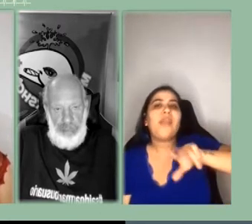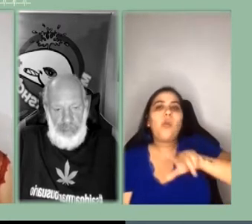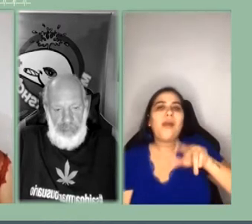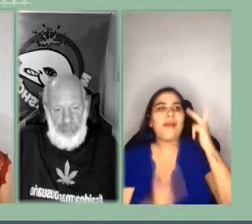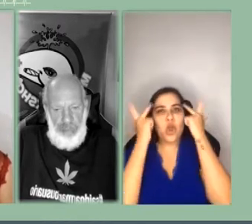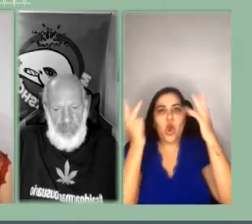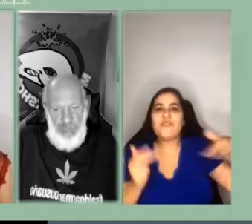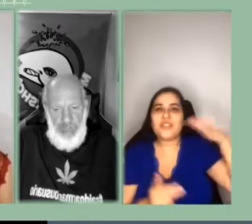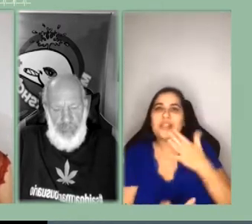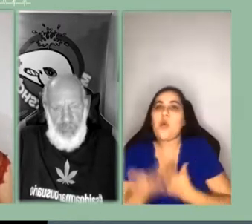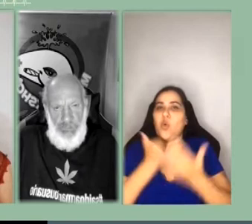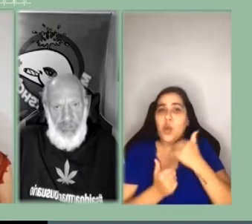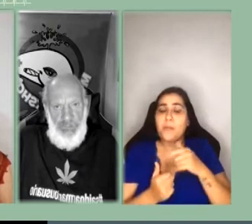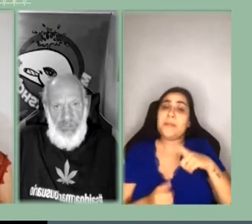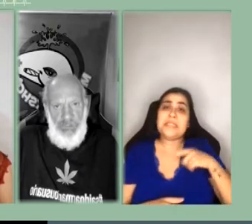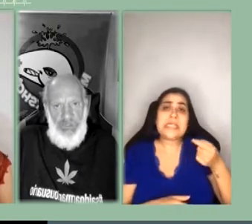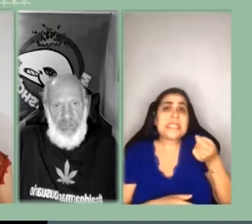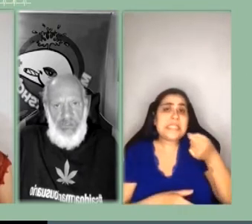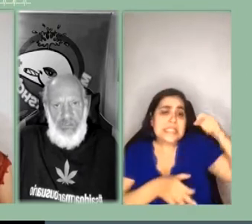semente até